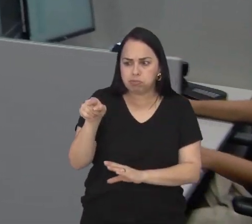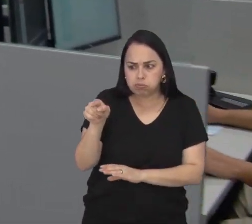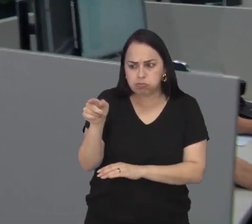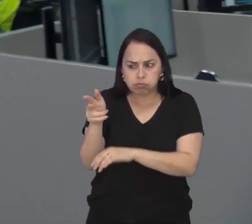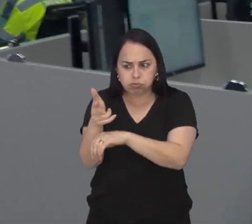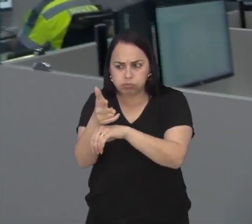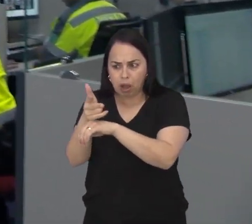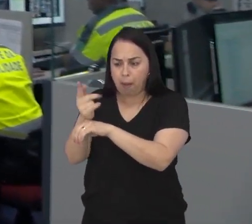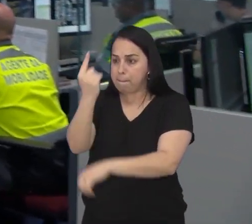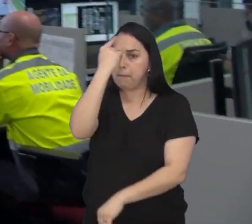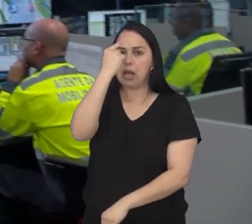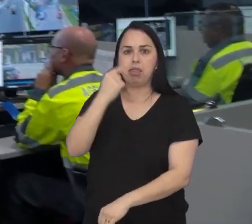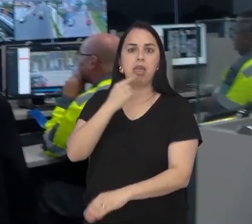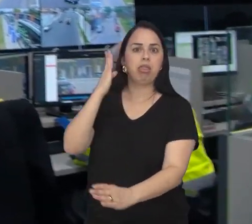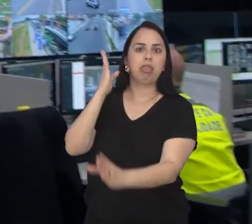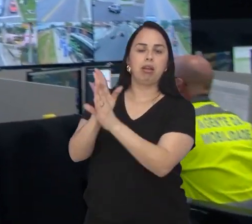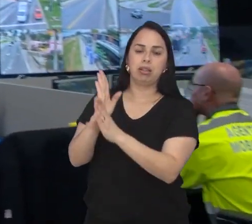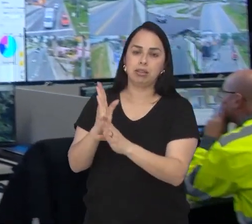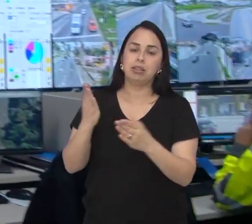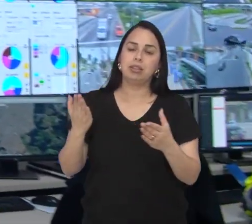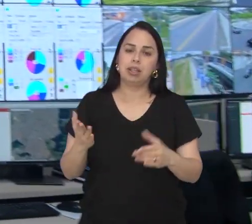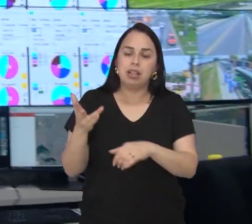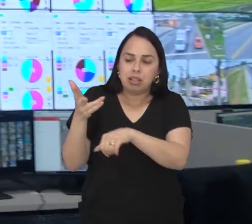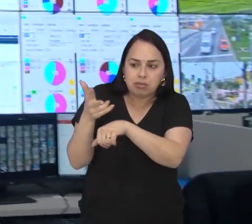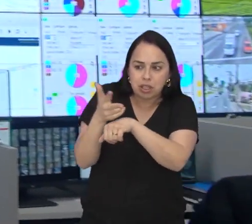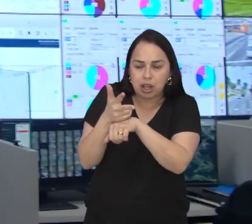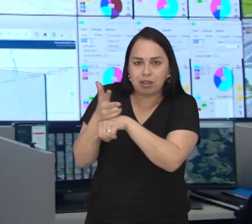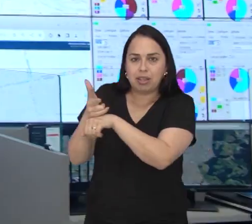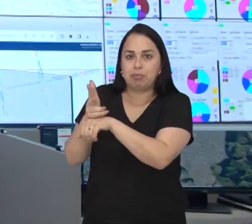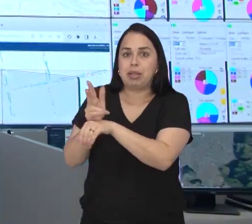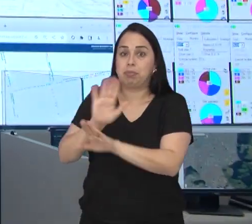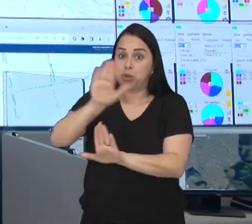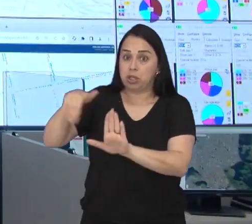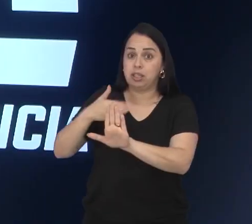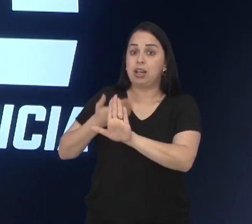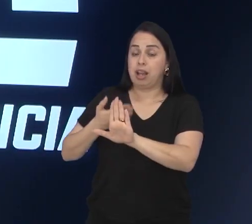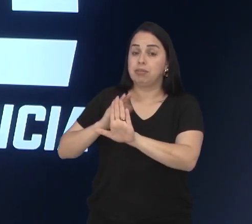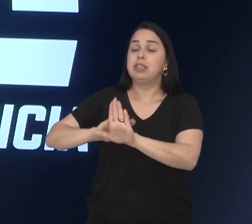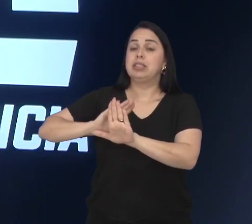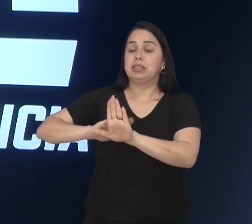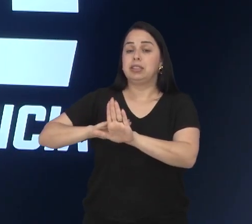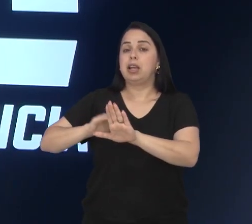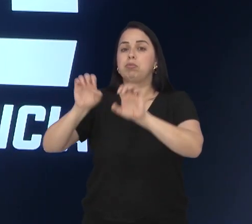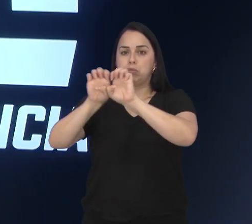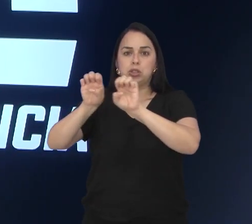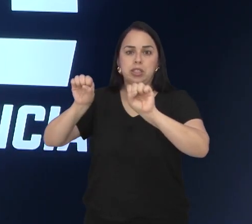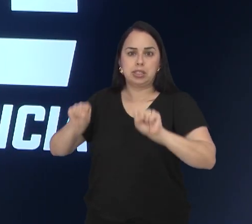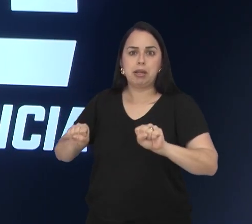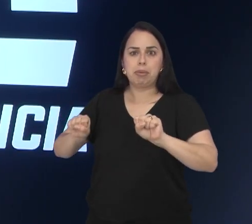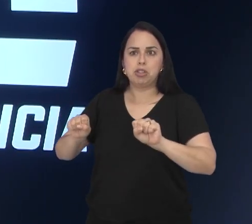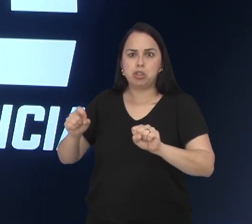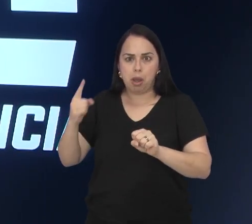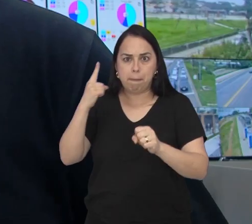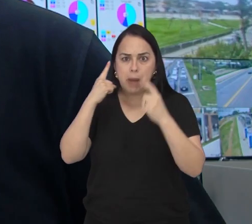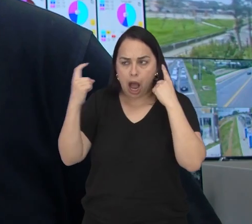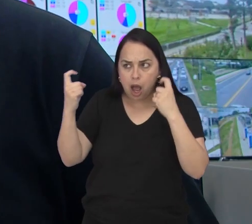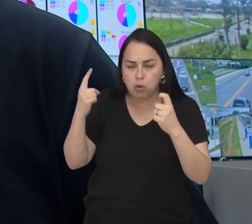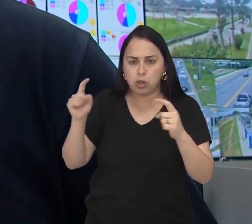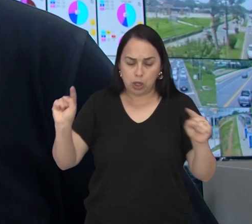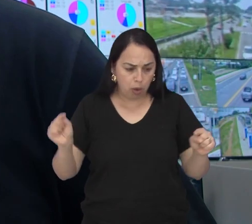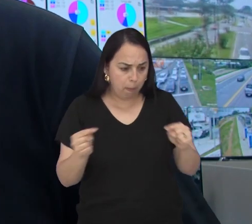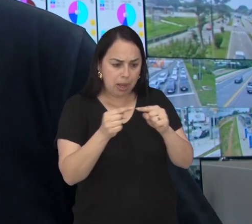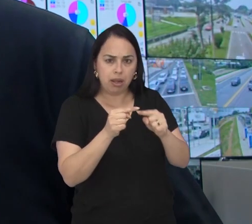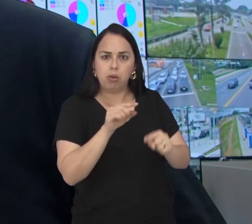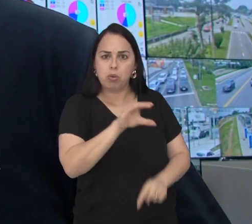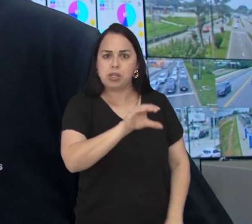cadastro dessas pessoas desaparecidas. Vale lembrar que além das câmeras nós temos sistemas de alarme que também são interligados aqui com o nosso